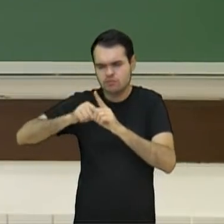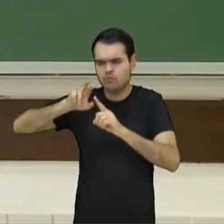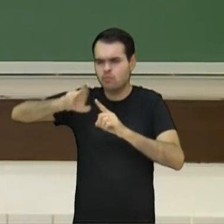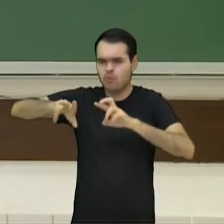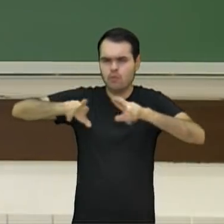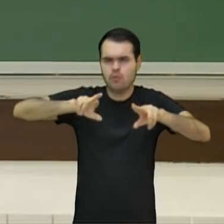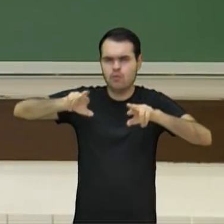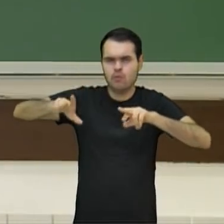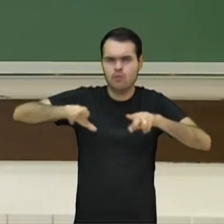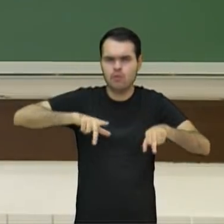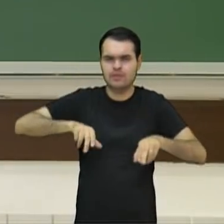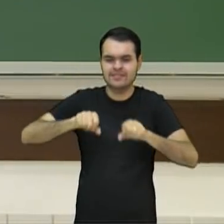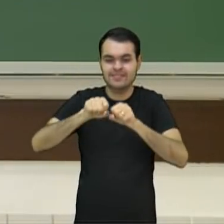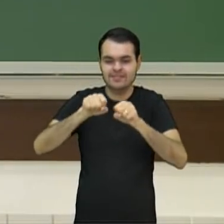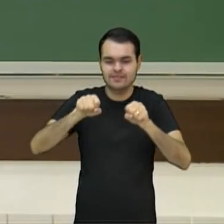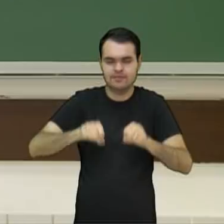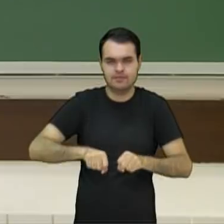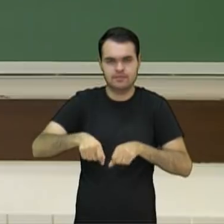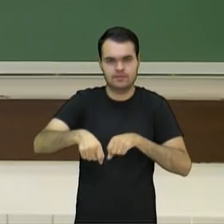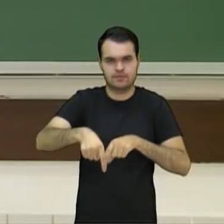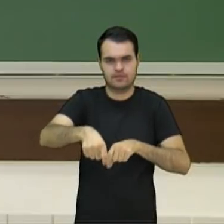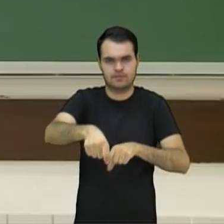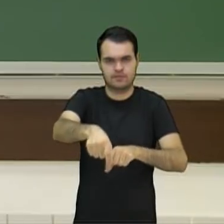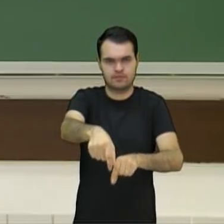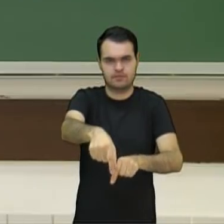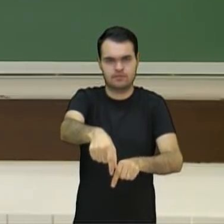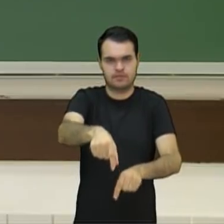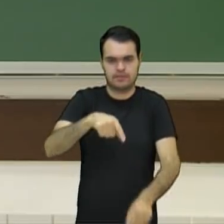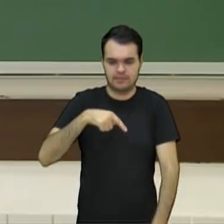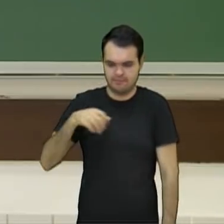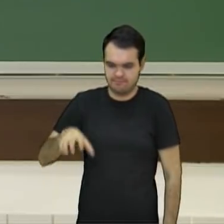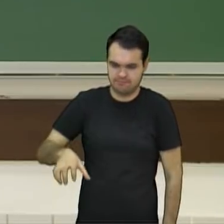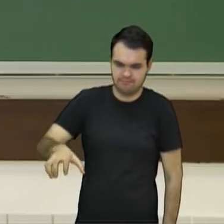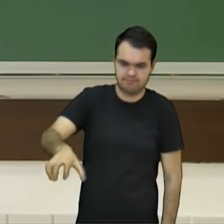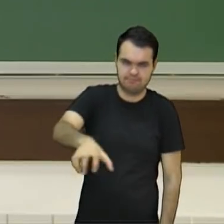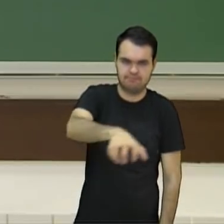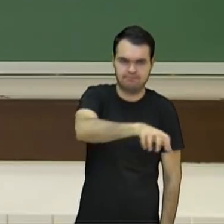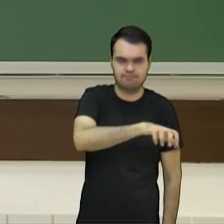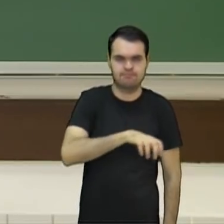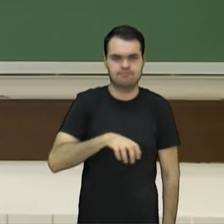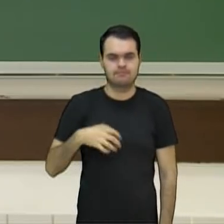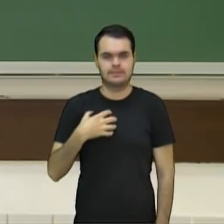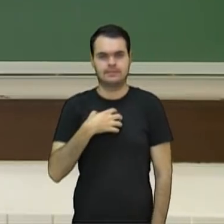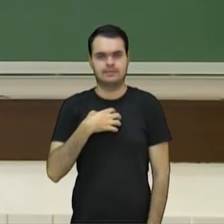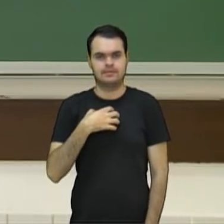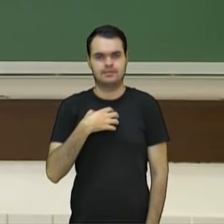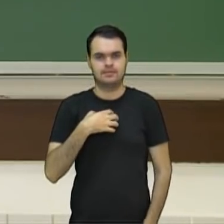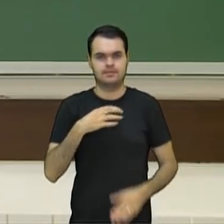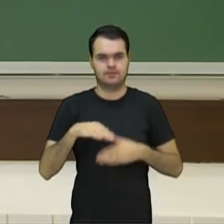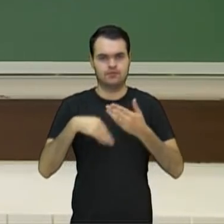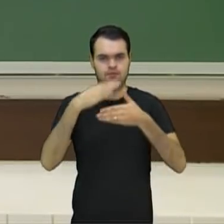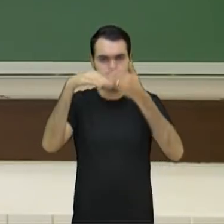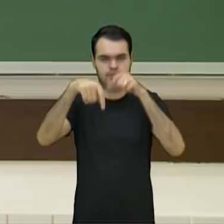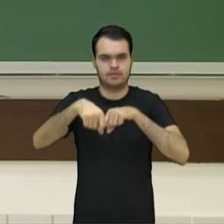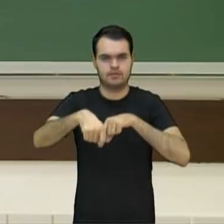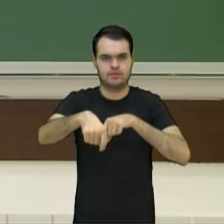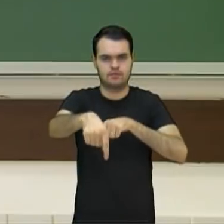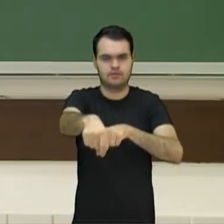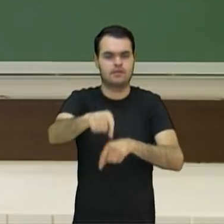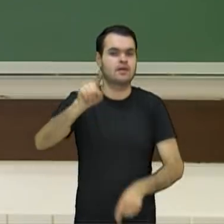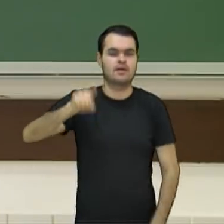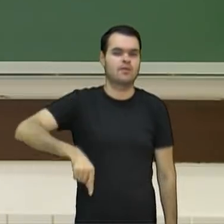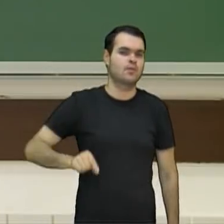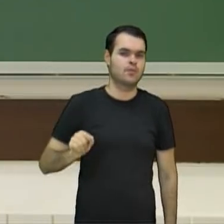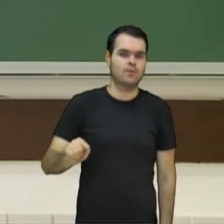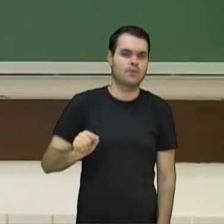de sistemas agrícolas que vão predominar nessa forma do desenvolvimento da agricultura, que é